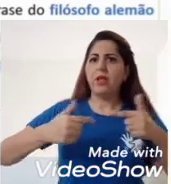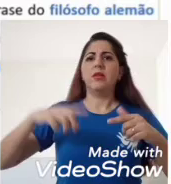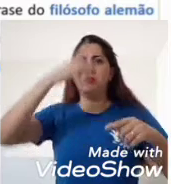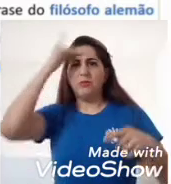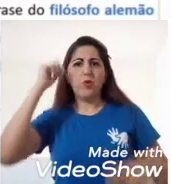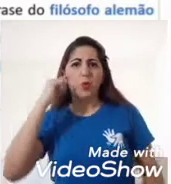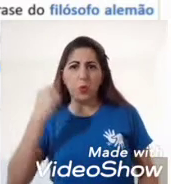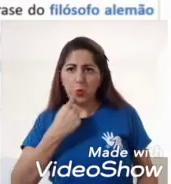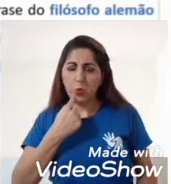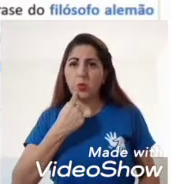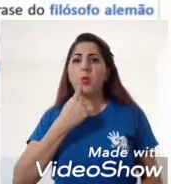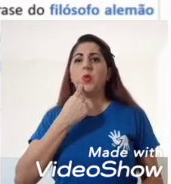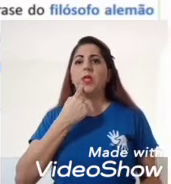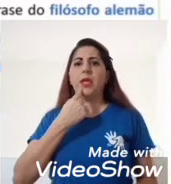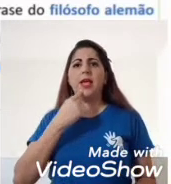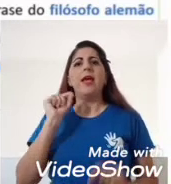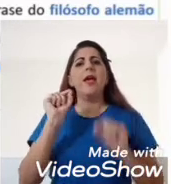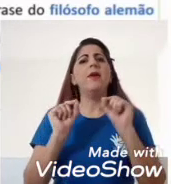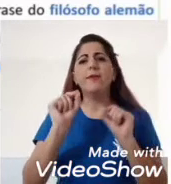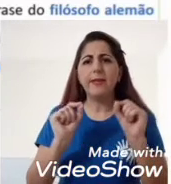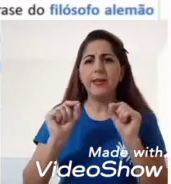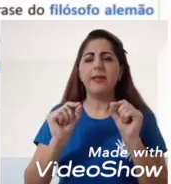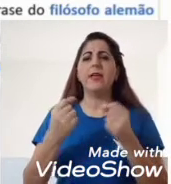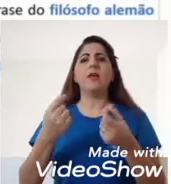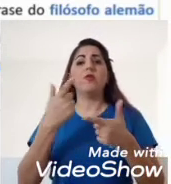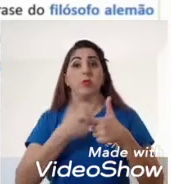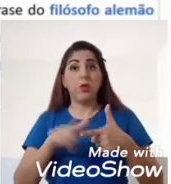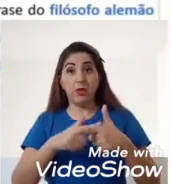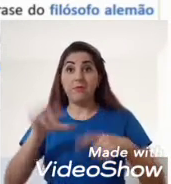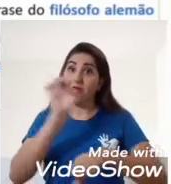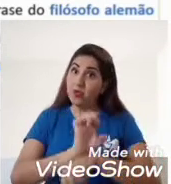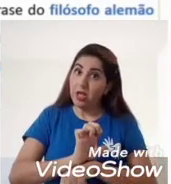olha aí, explicação, né? Visto que, já que, uma vez que,